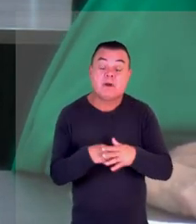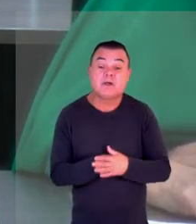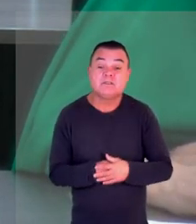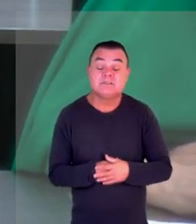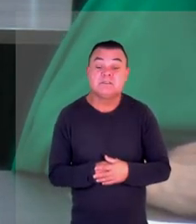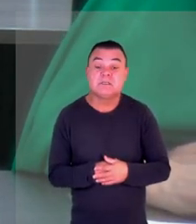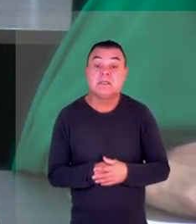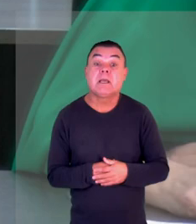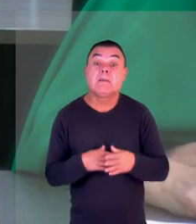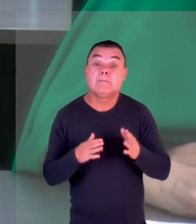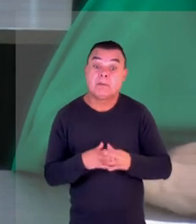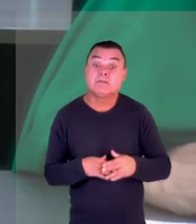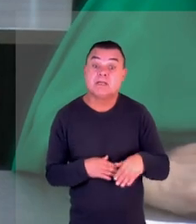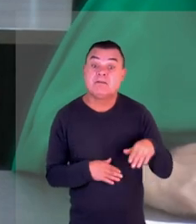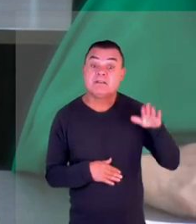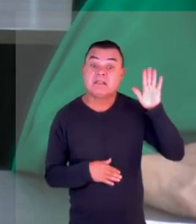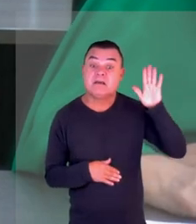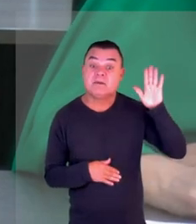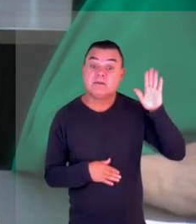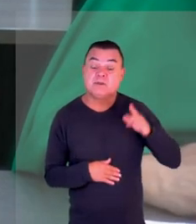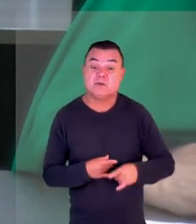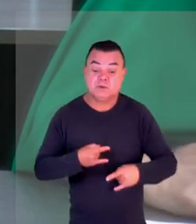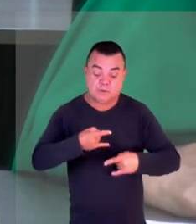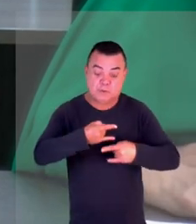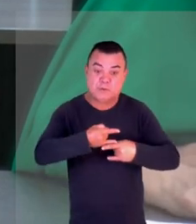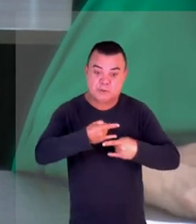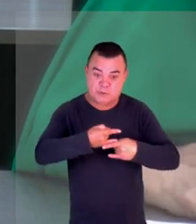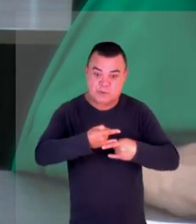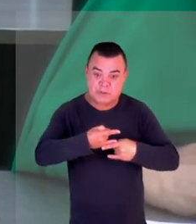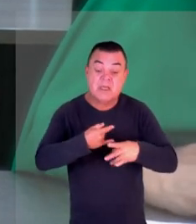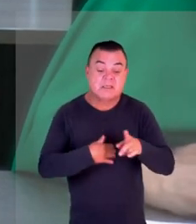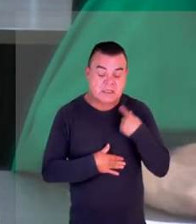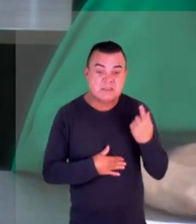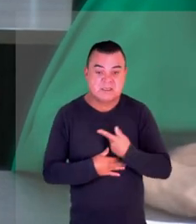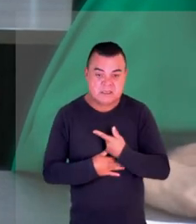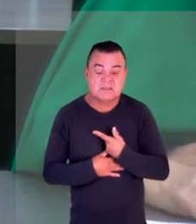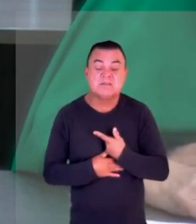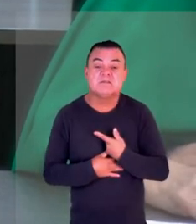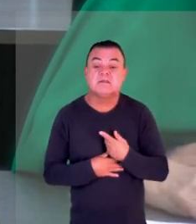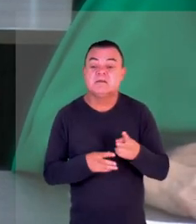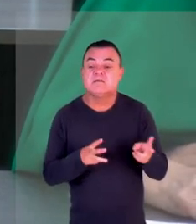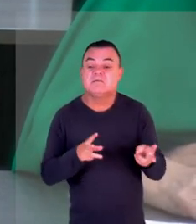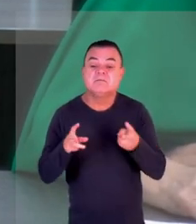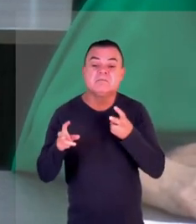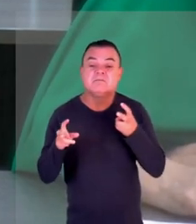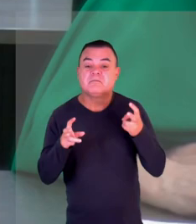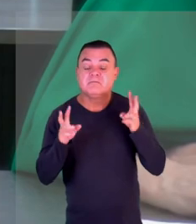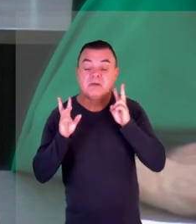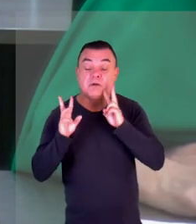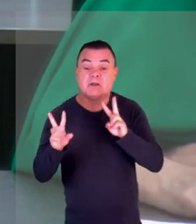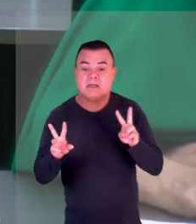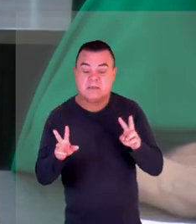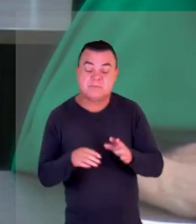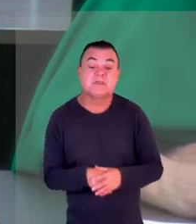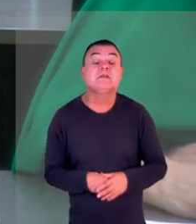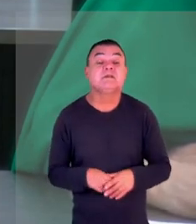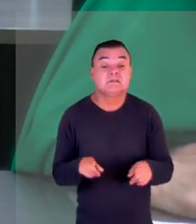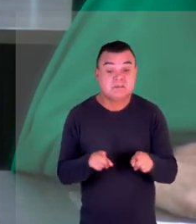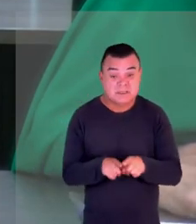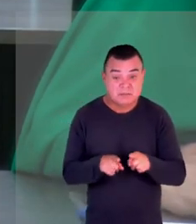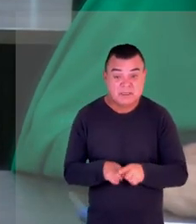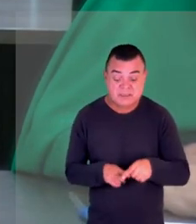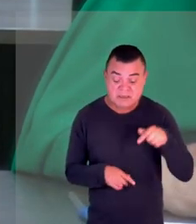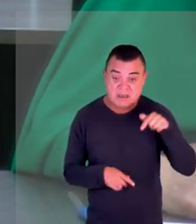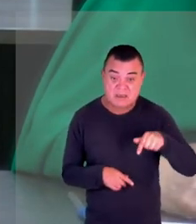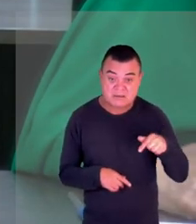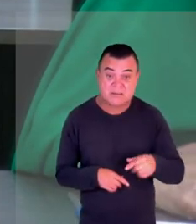no Zoom que a gente vai anotar da mesma forma aqui quem quiser fazer alguma pergunta em em relação a